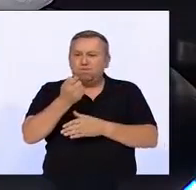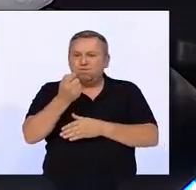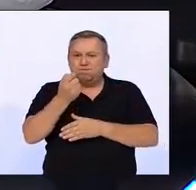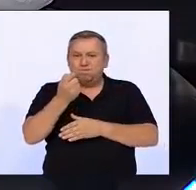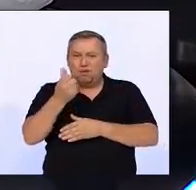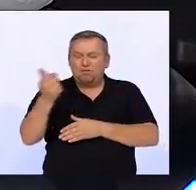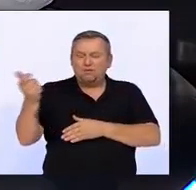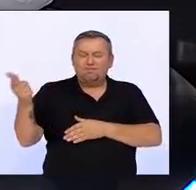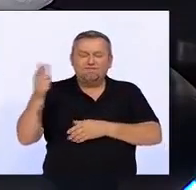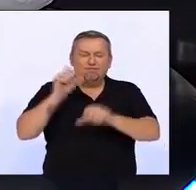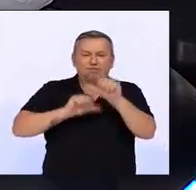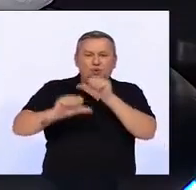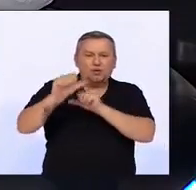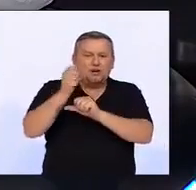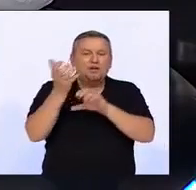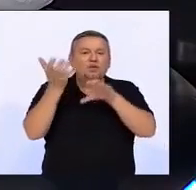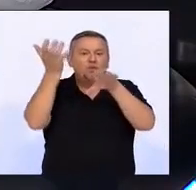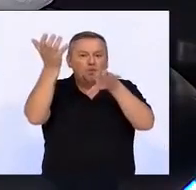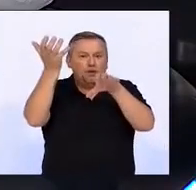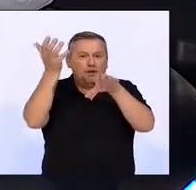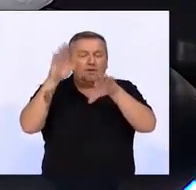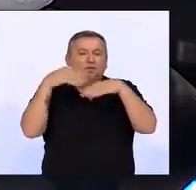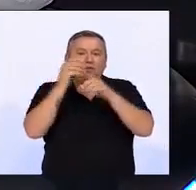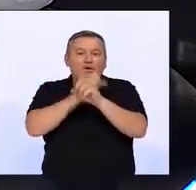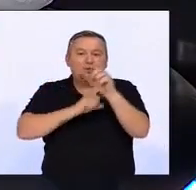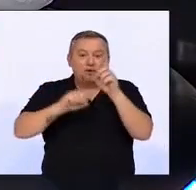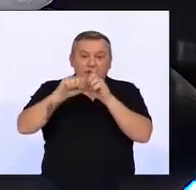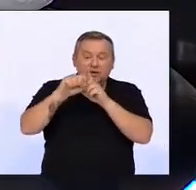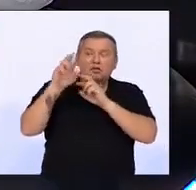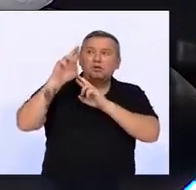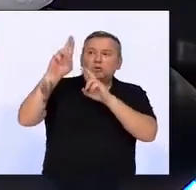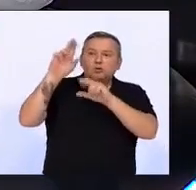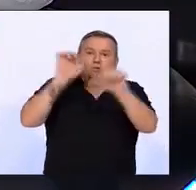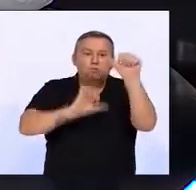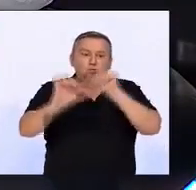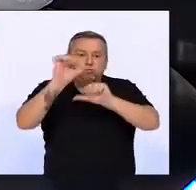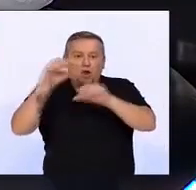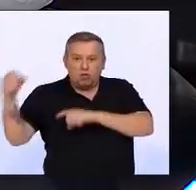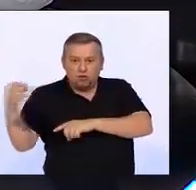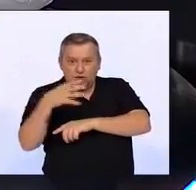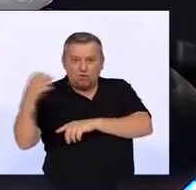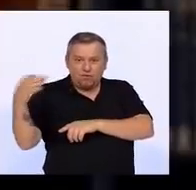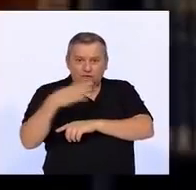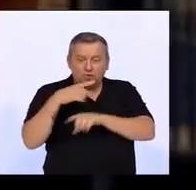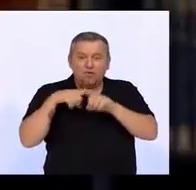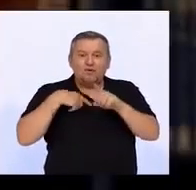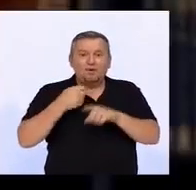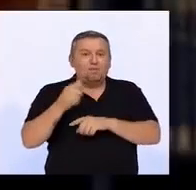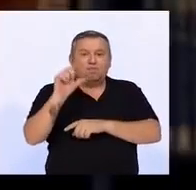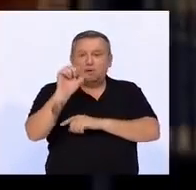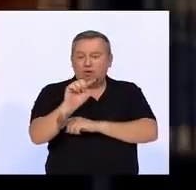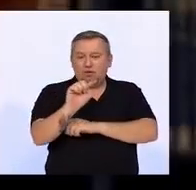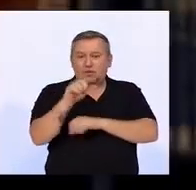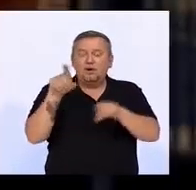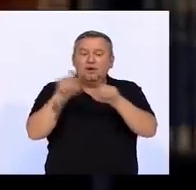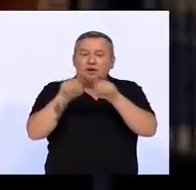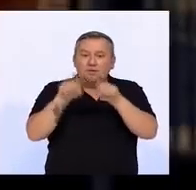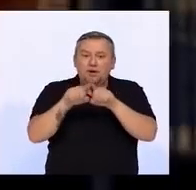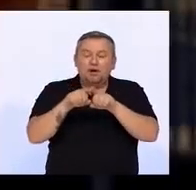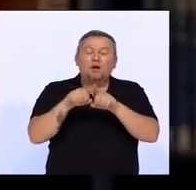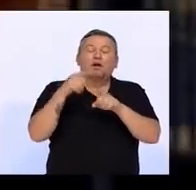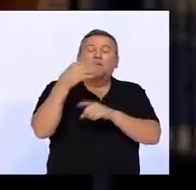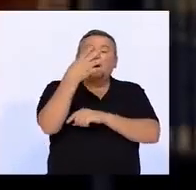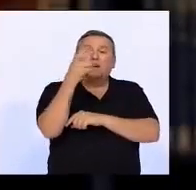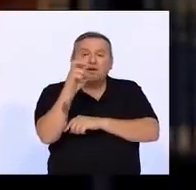renovação no Congresso Nacional, quando a sociedade espera muita renovação, e essa diminuição do tempo de campanha eleitoral